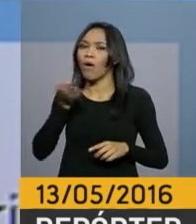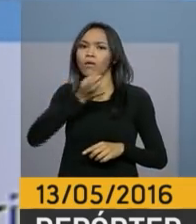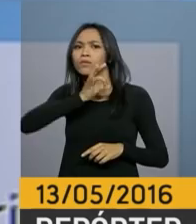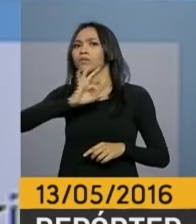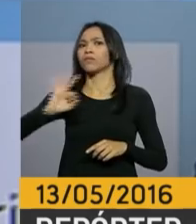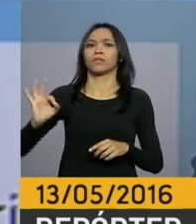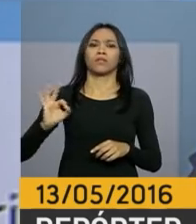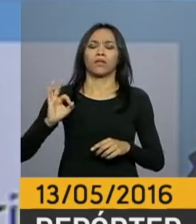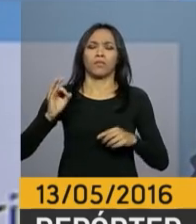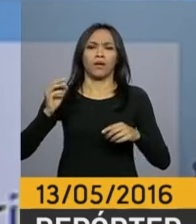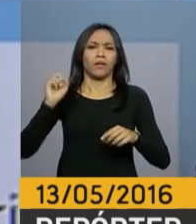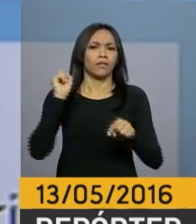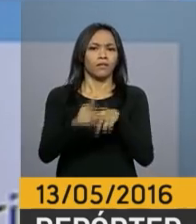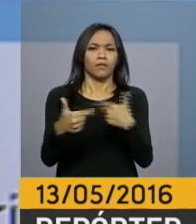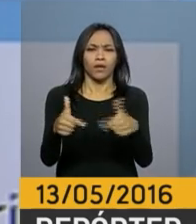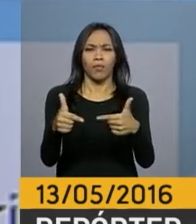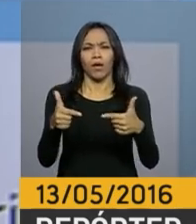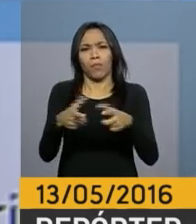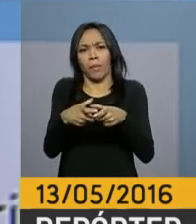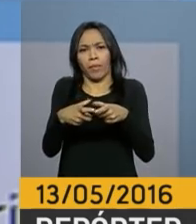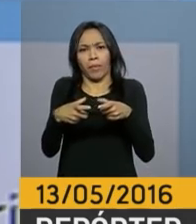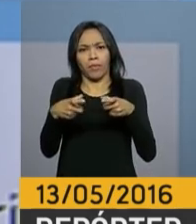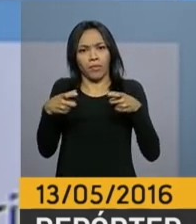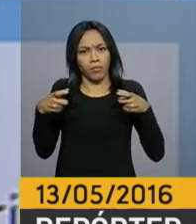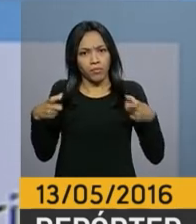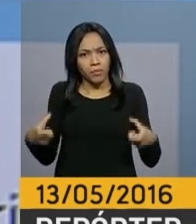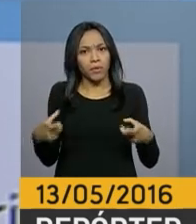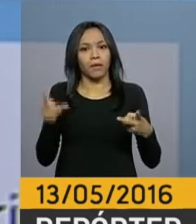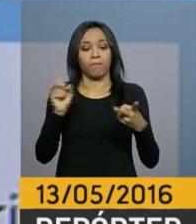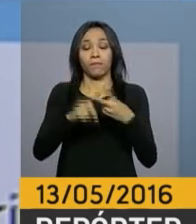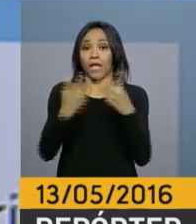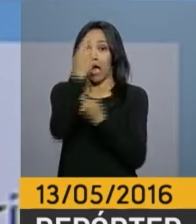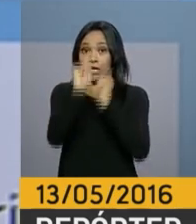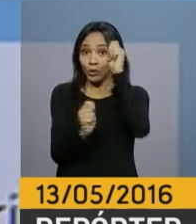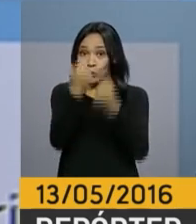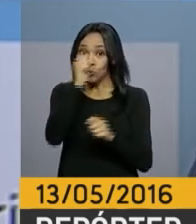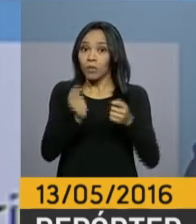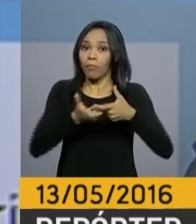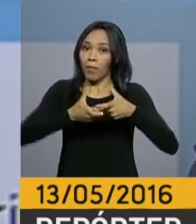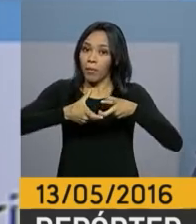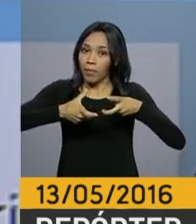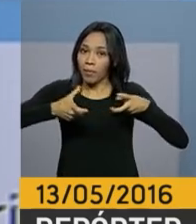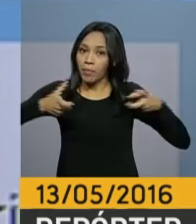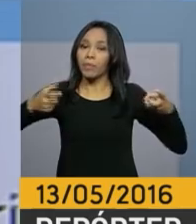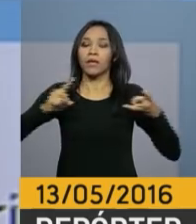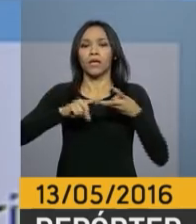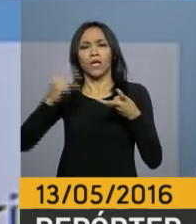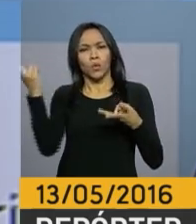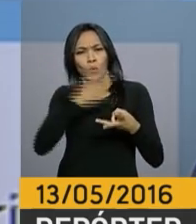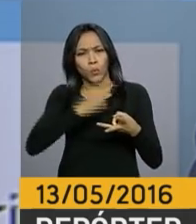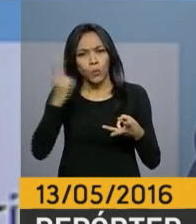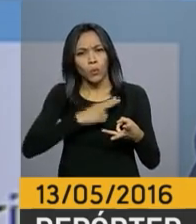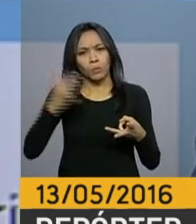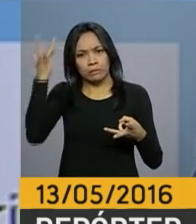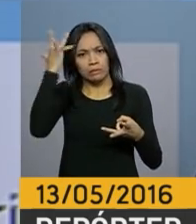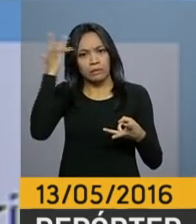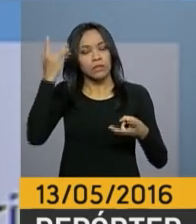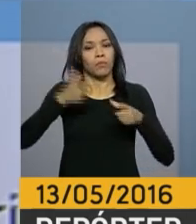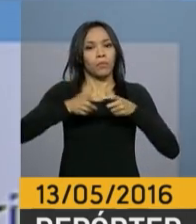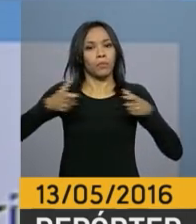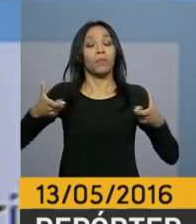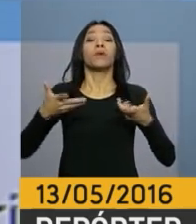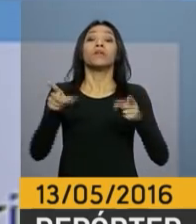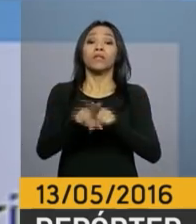oferta de empregos né de aumento do nosso complexo Industrial agilidade e de Economia para os cofres